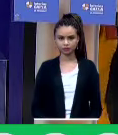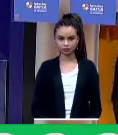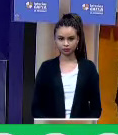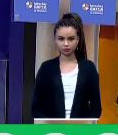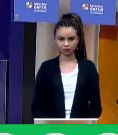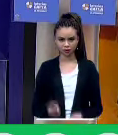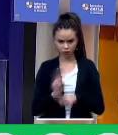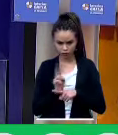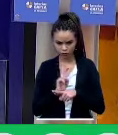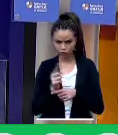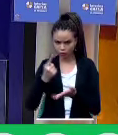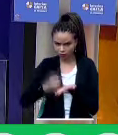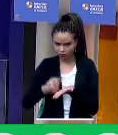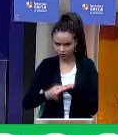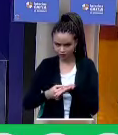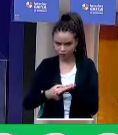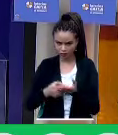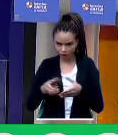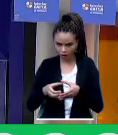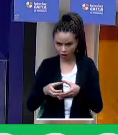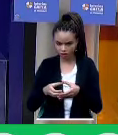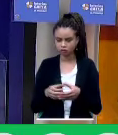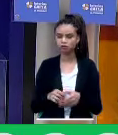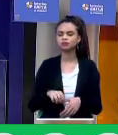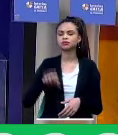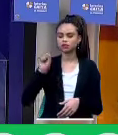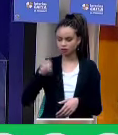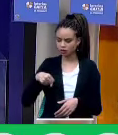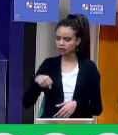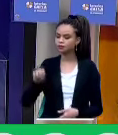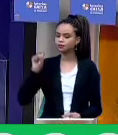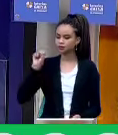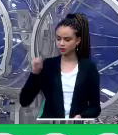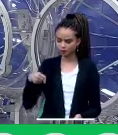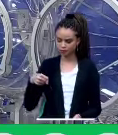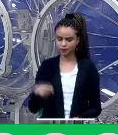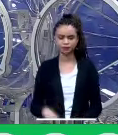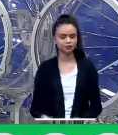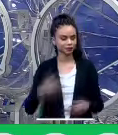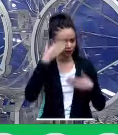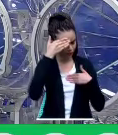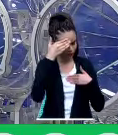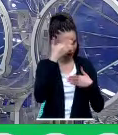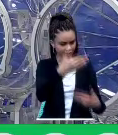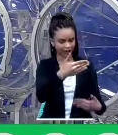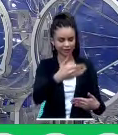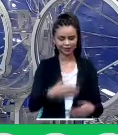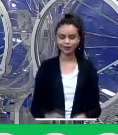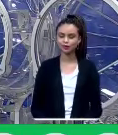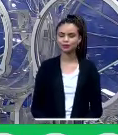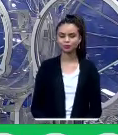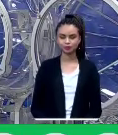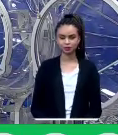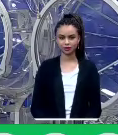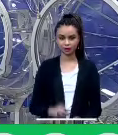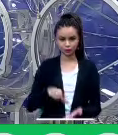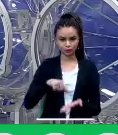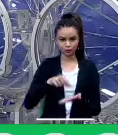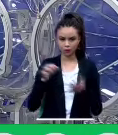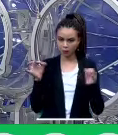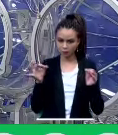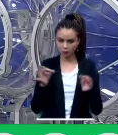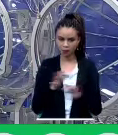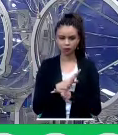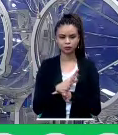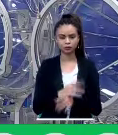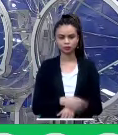As auditoras confirmam as bolas sorteadas? Sim, confirmo. Sim, confirmo. Muito obrigada. Sorteio realizado e validado pelas